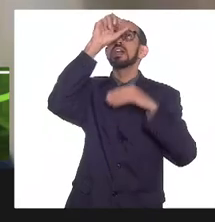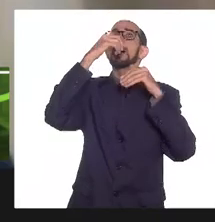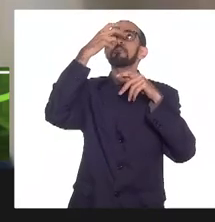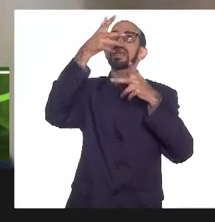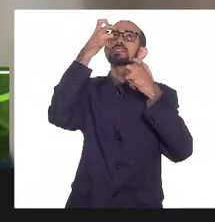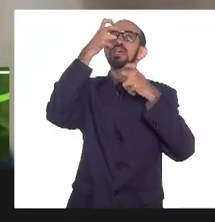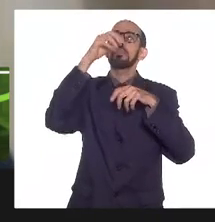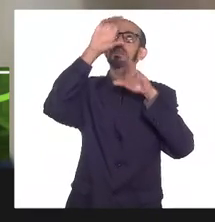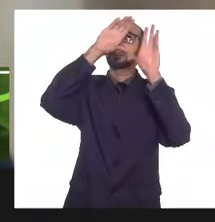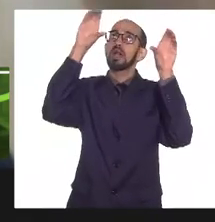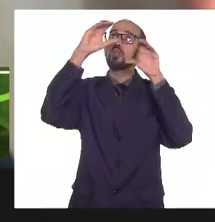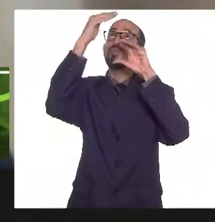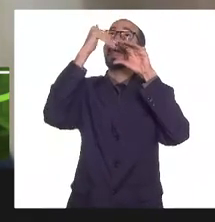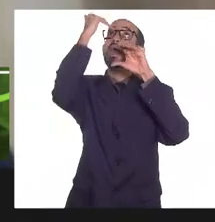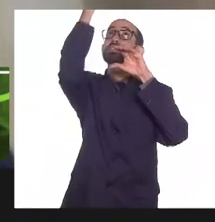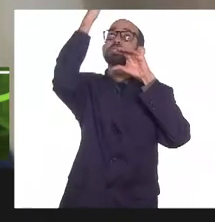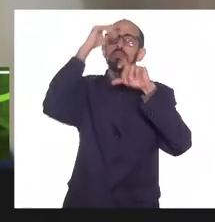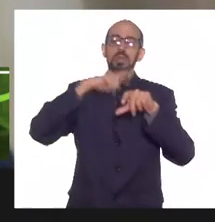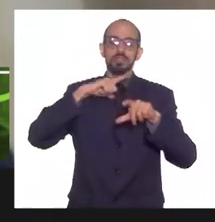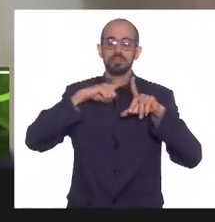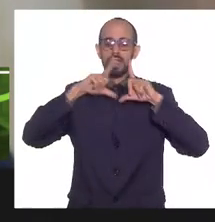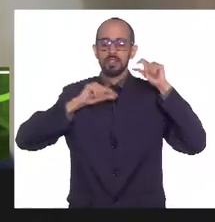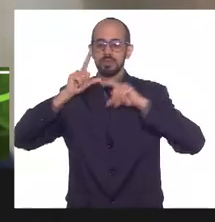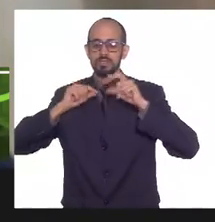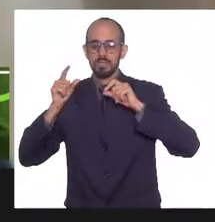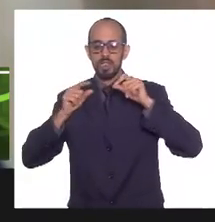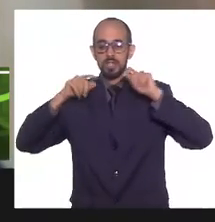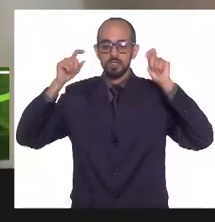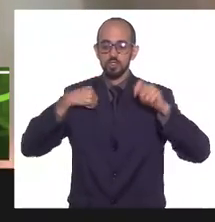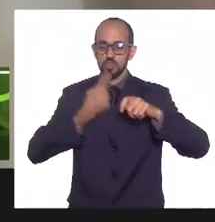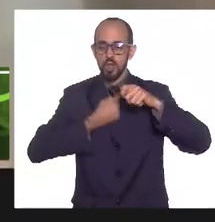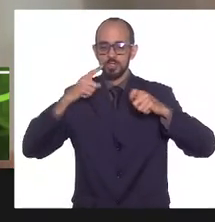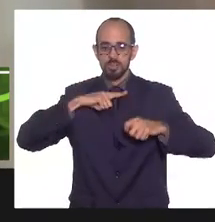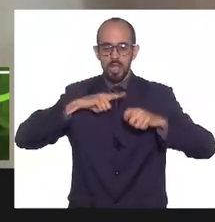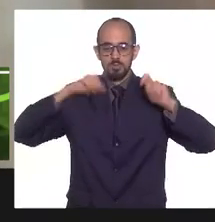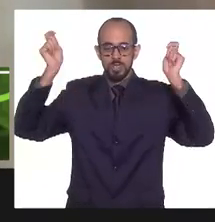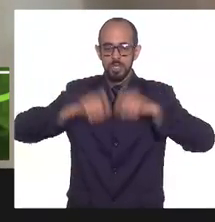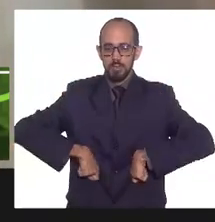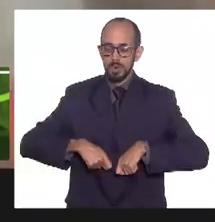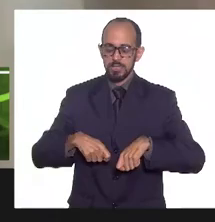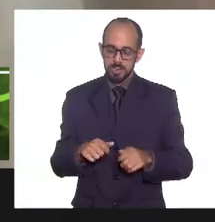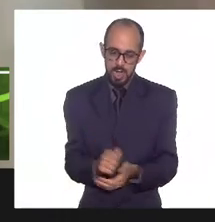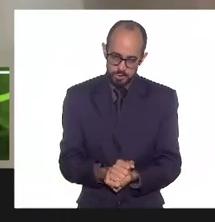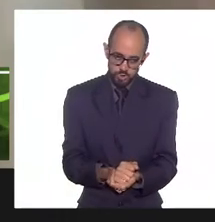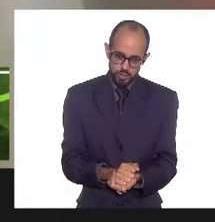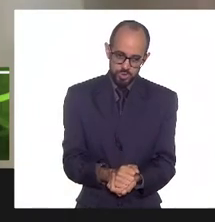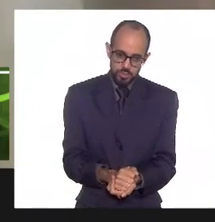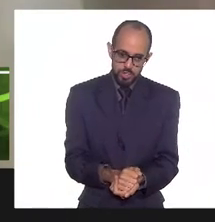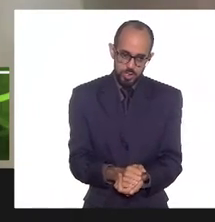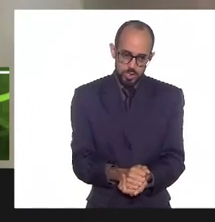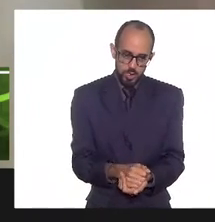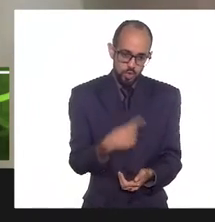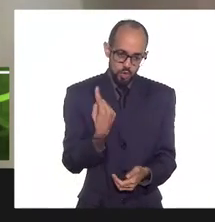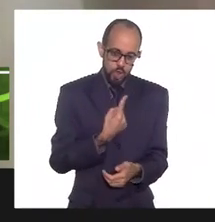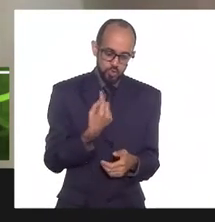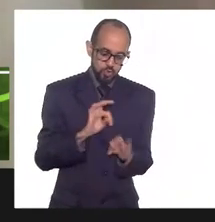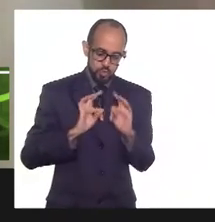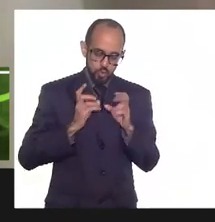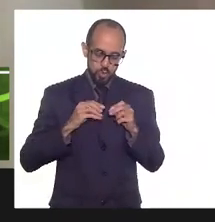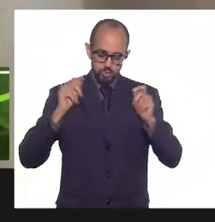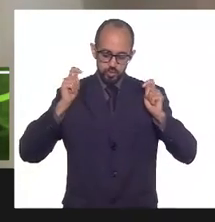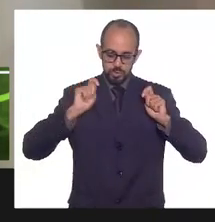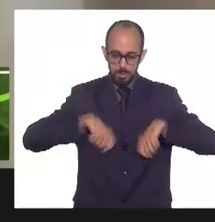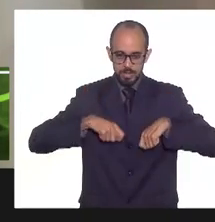nuvens então nós demos essa capacidade elas não só foram artistas nem produtores mas todos né temos essa